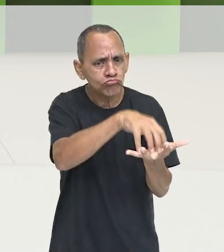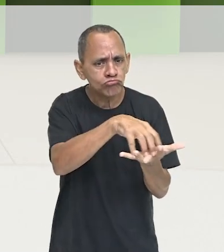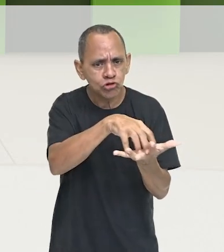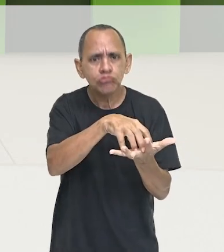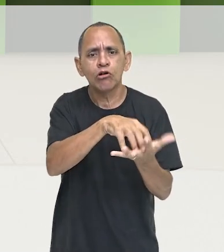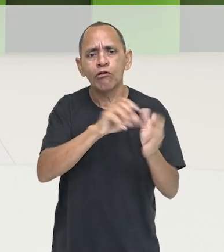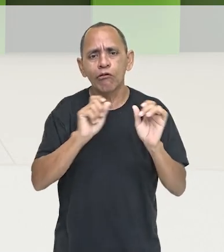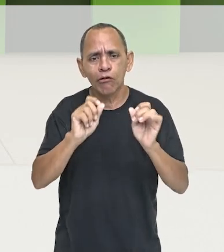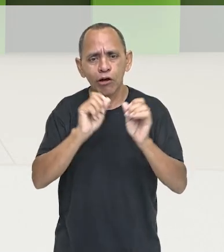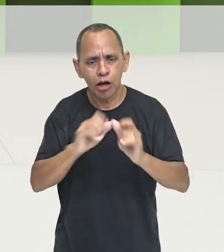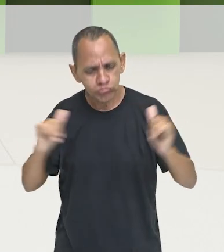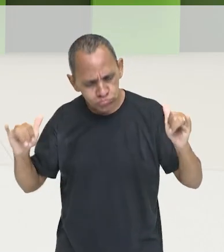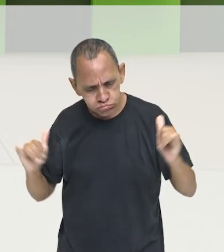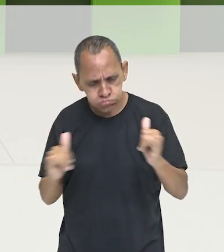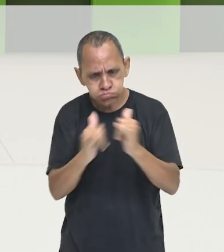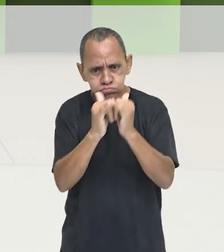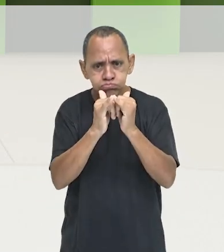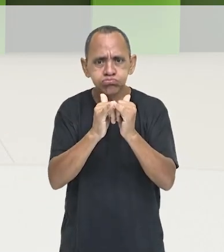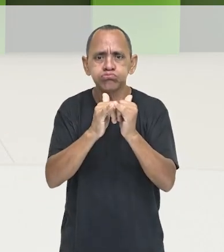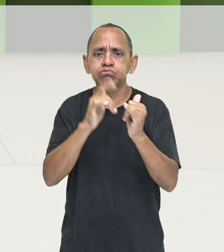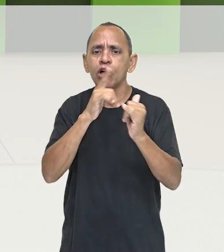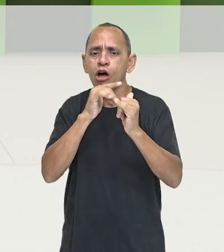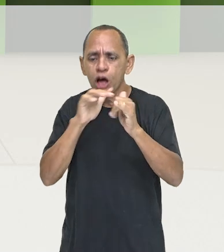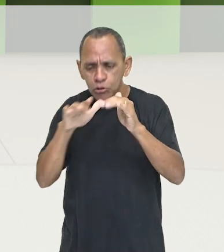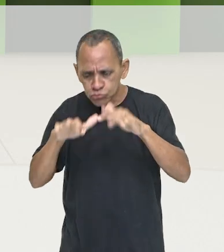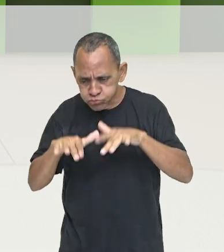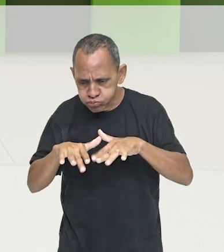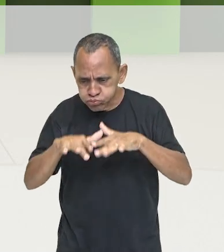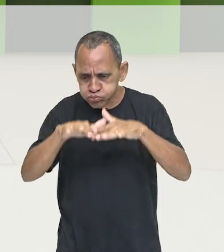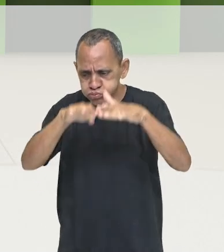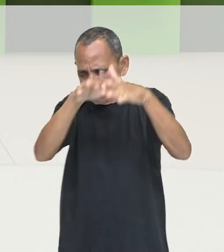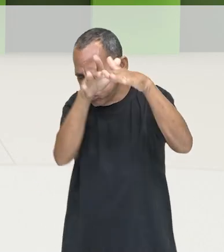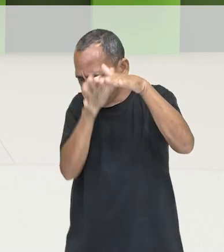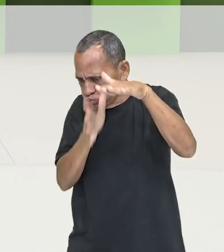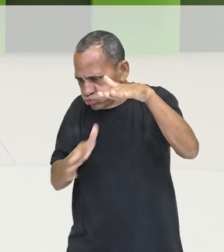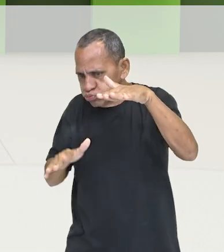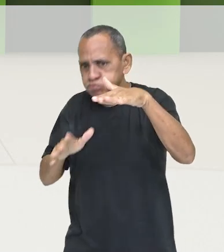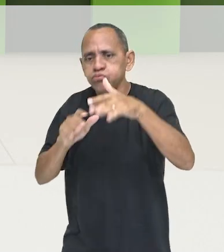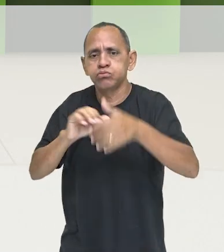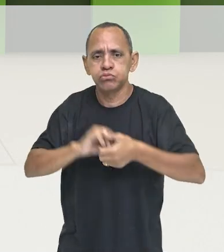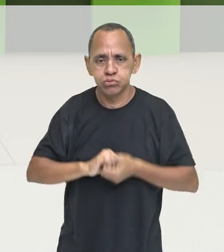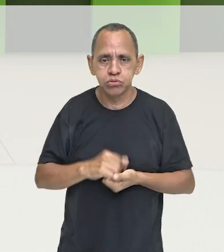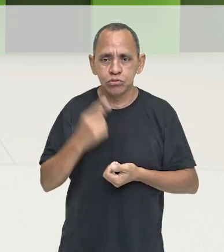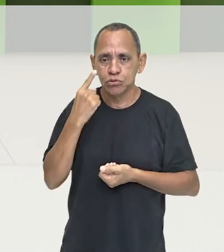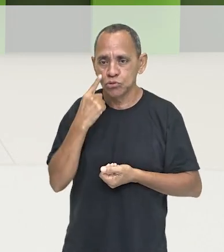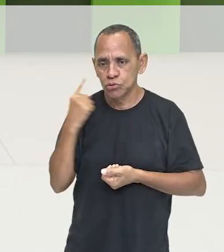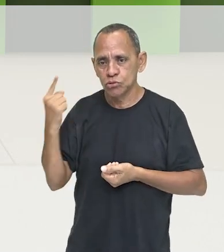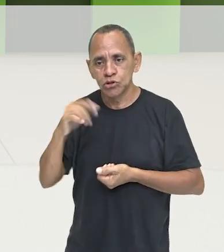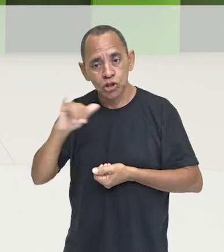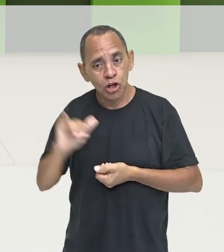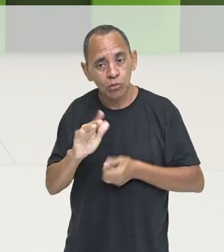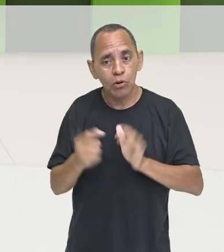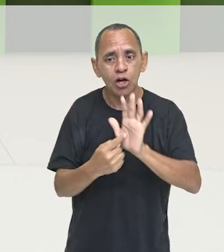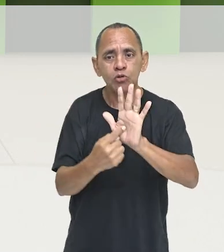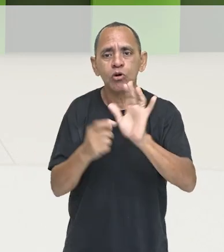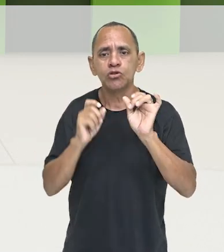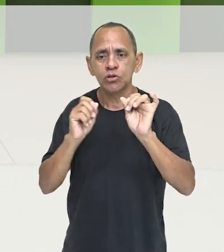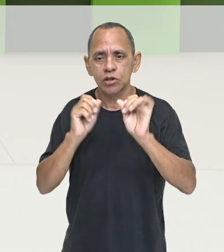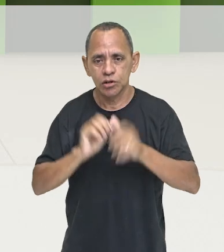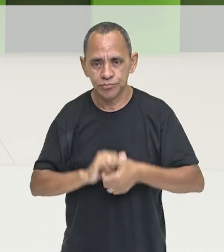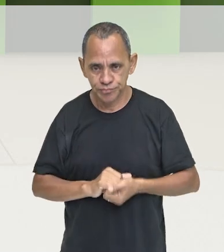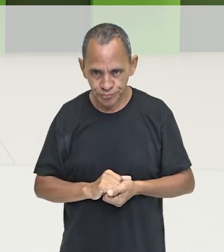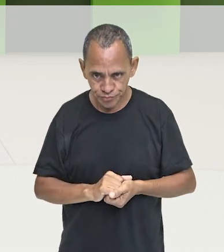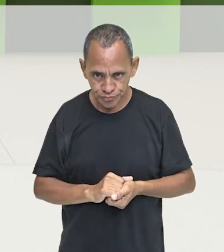no começo aqui da nossa aula. E aqui ao lado, né, eu tenho aqui ao meu lado uma foto,